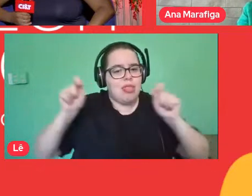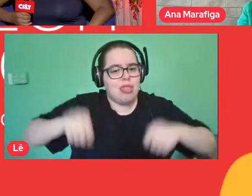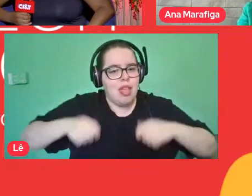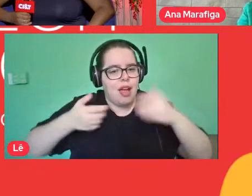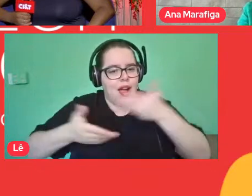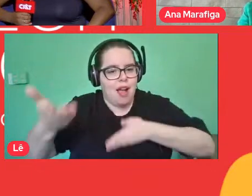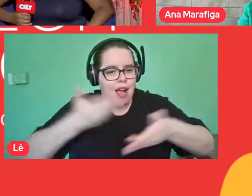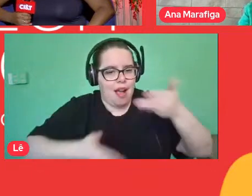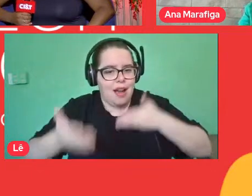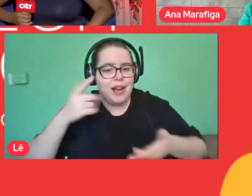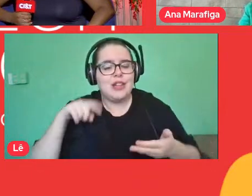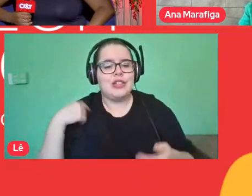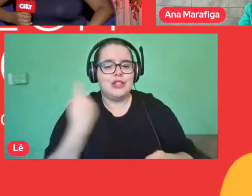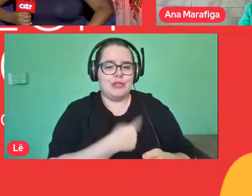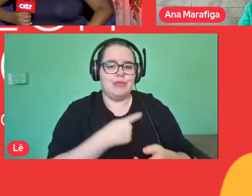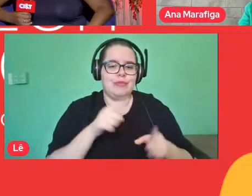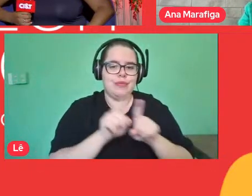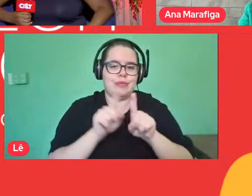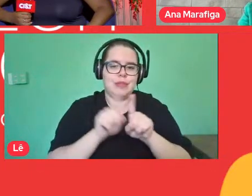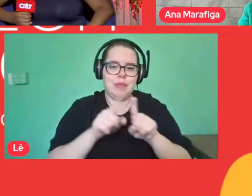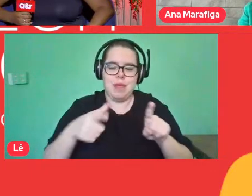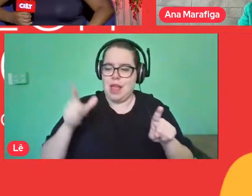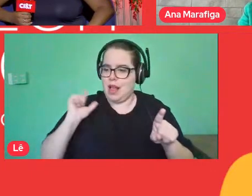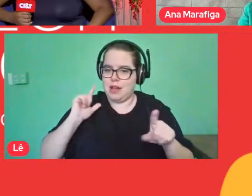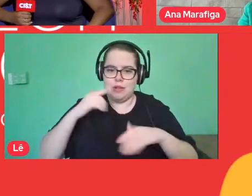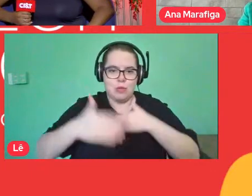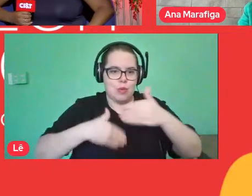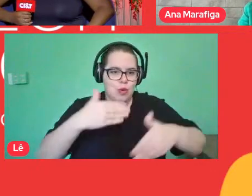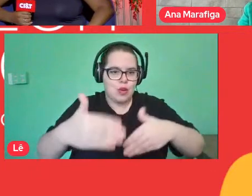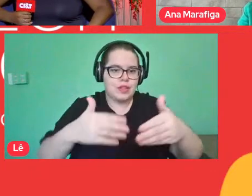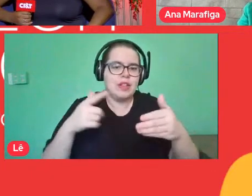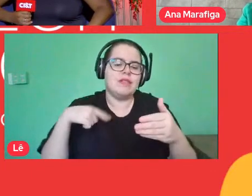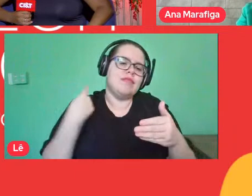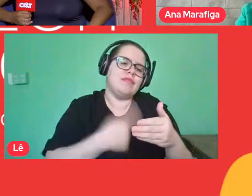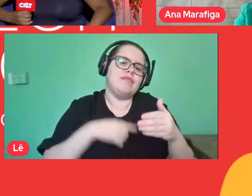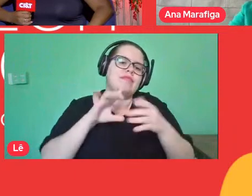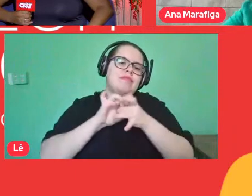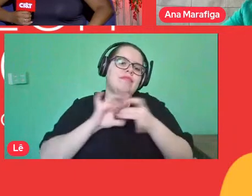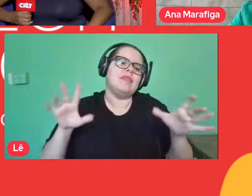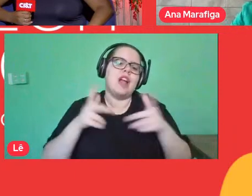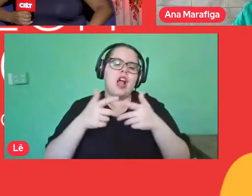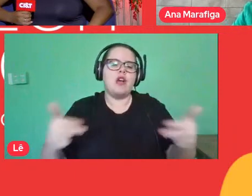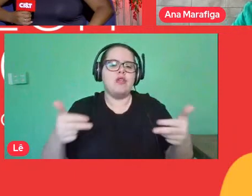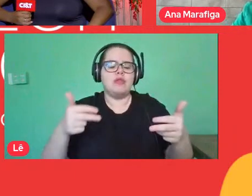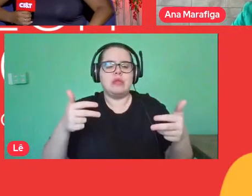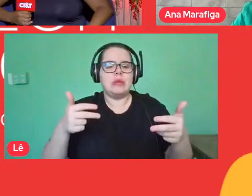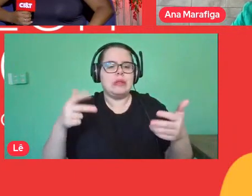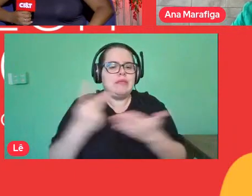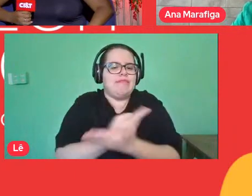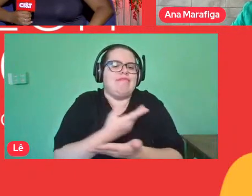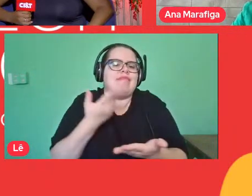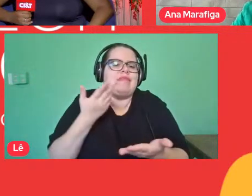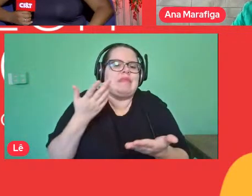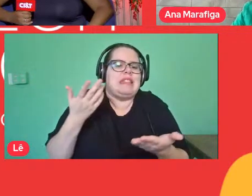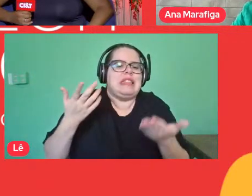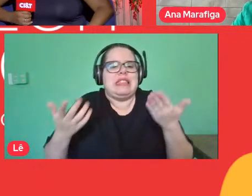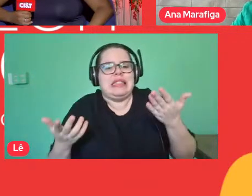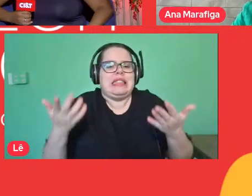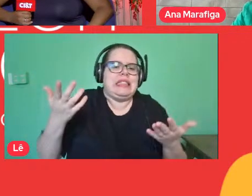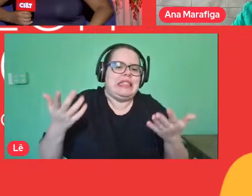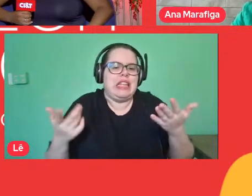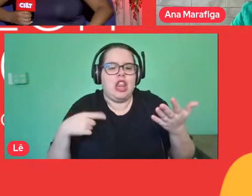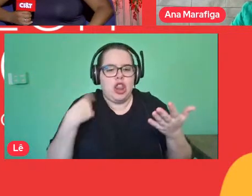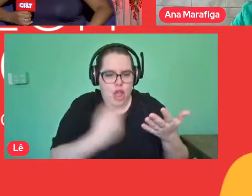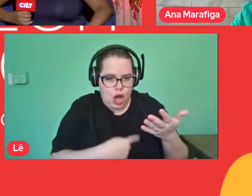juntas. E a gente mesmo, antes desse processo, estava permitindo que as coisas fossem desequilibradas demais, né? É, nós,